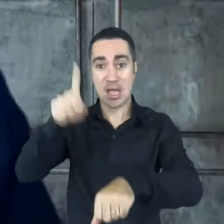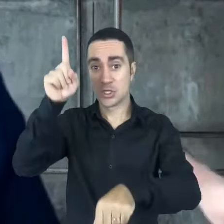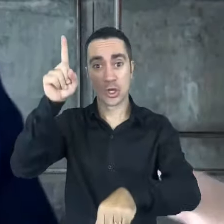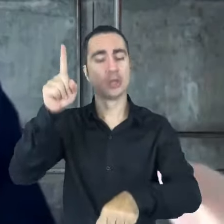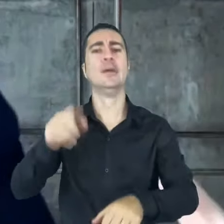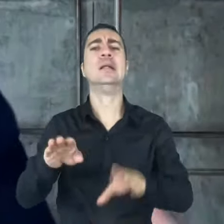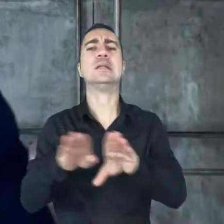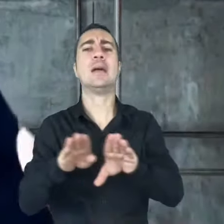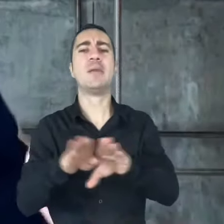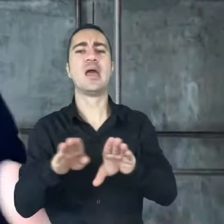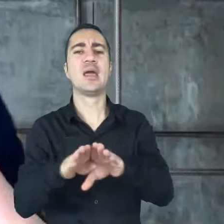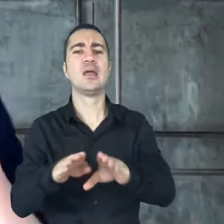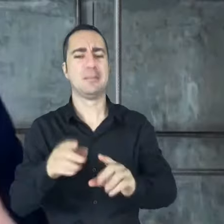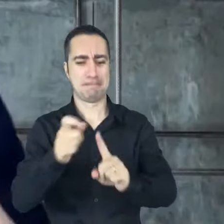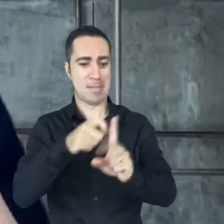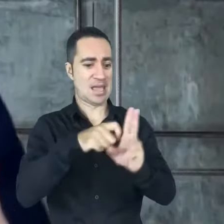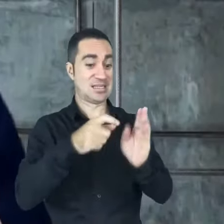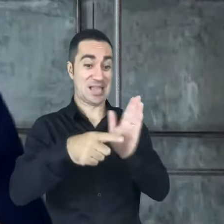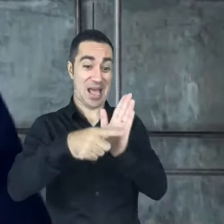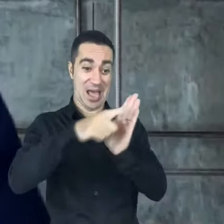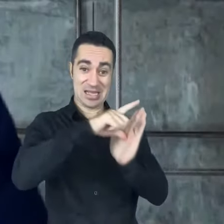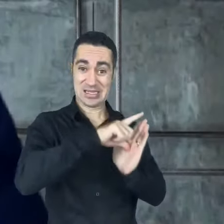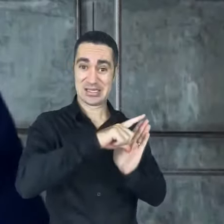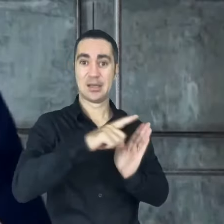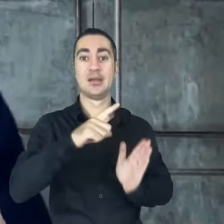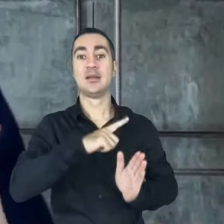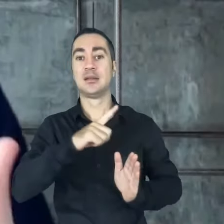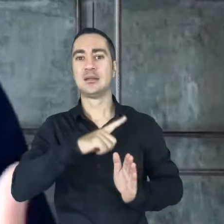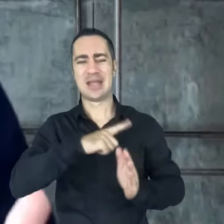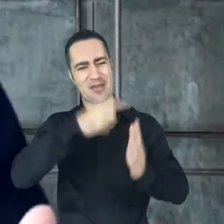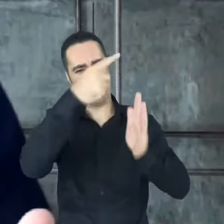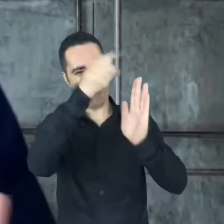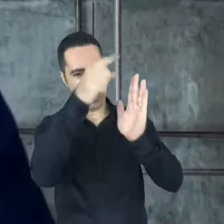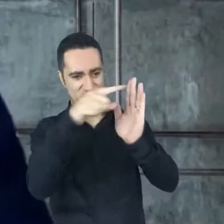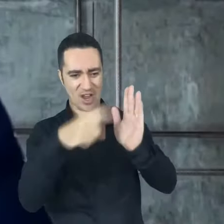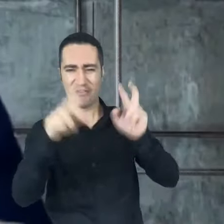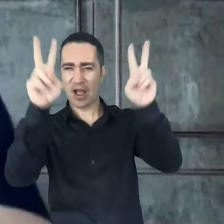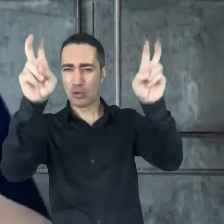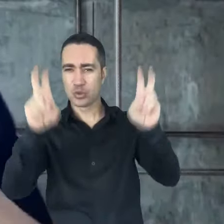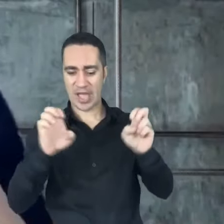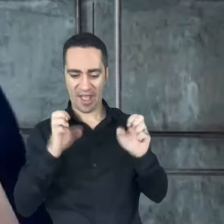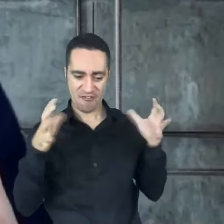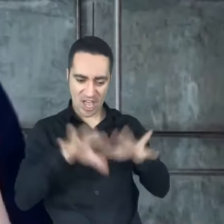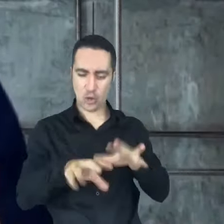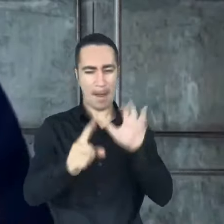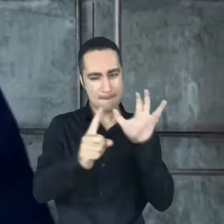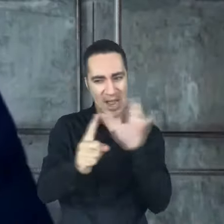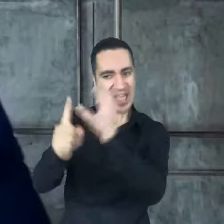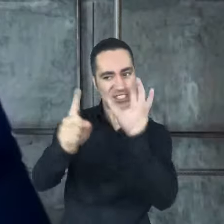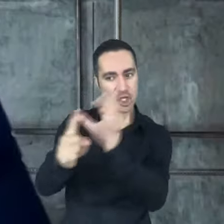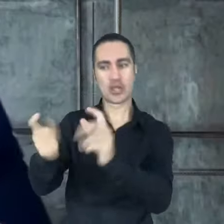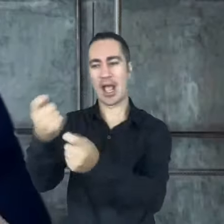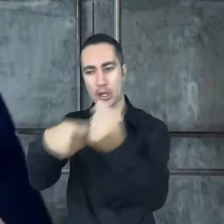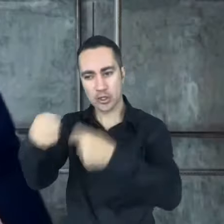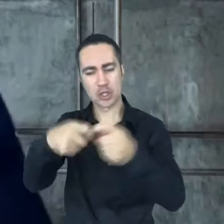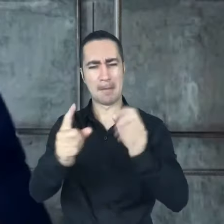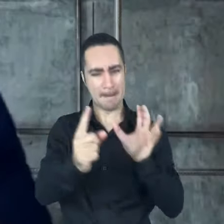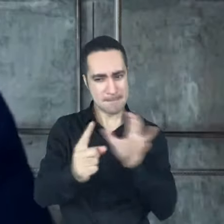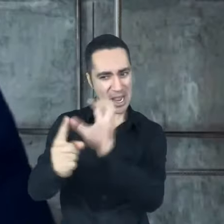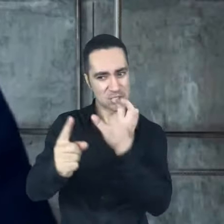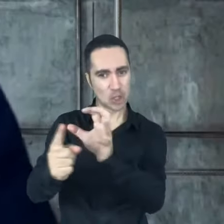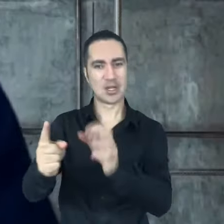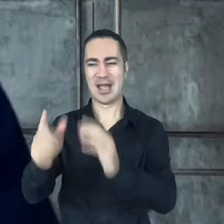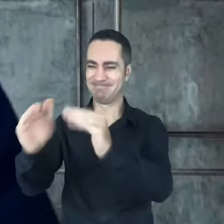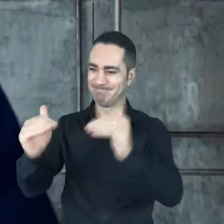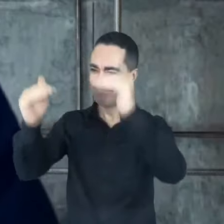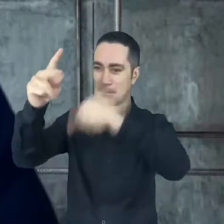meses antes, a gente teve uma série de eventos para pressionar os negociadores, para pressionar chefes de Estado, para que a